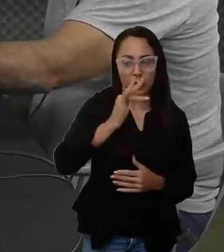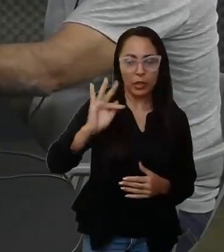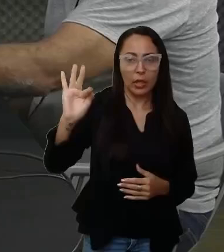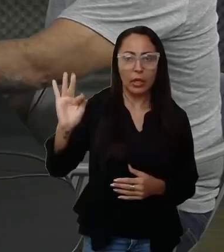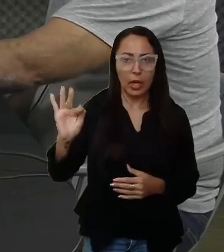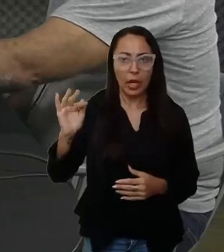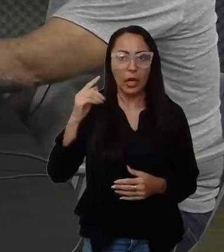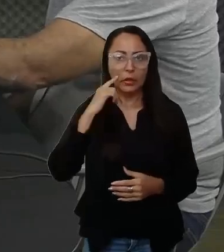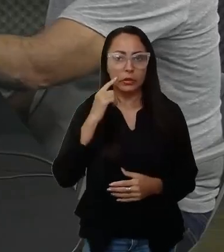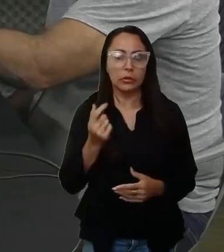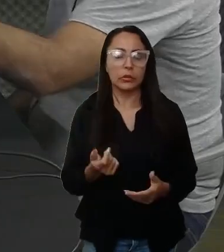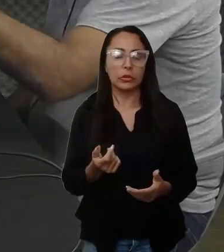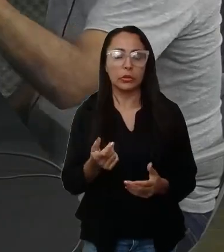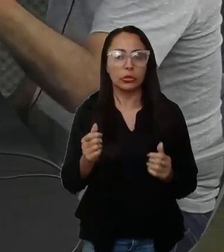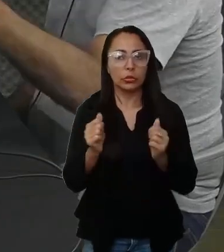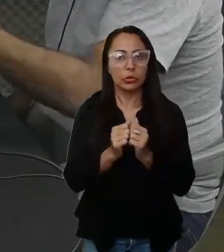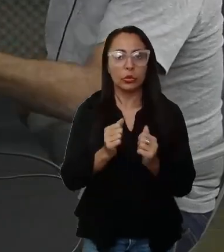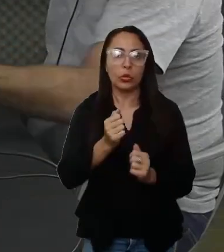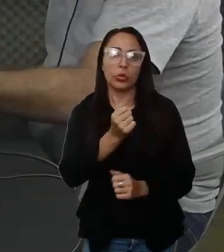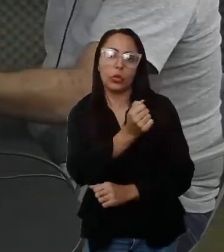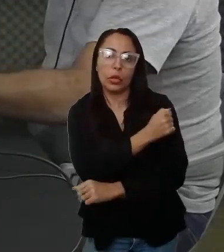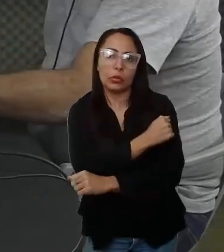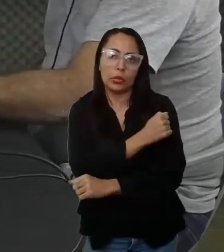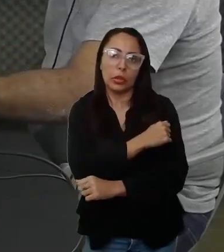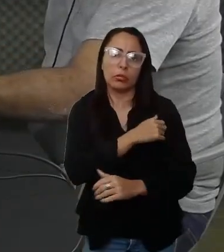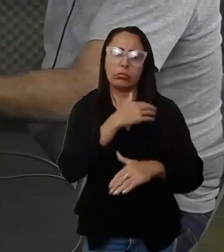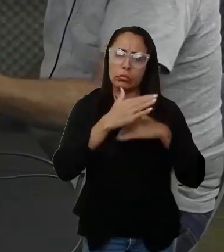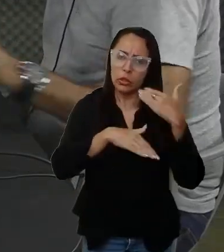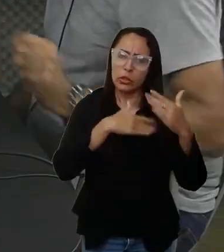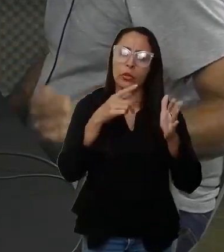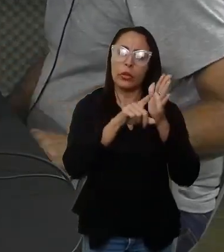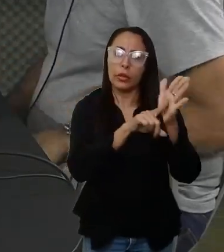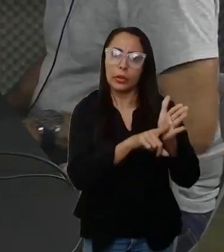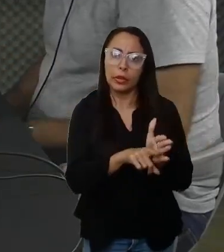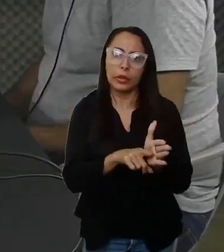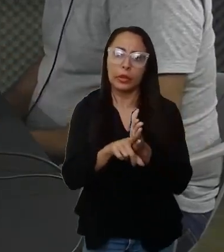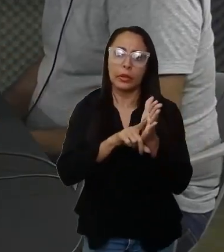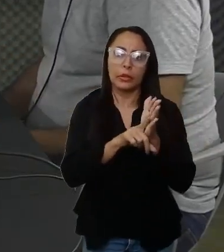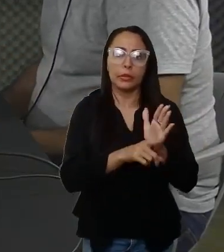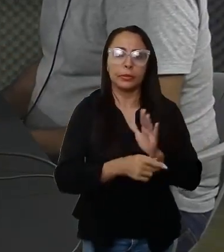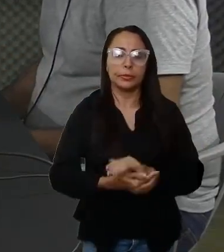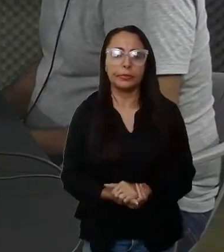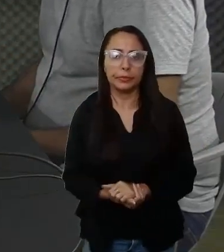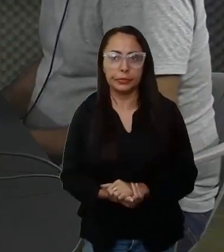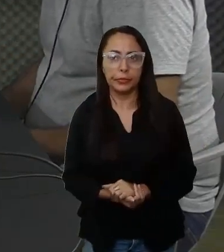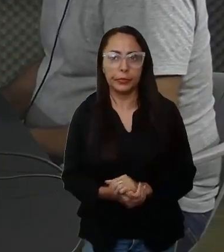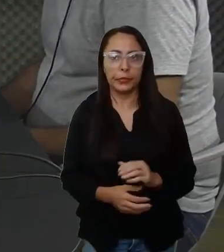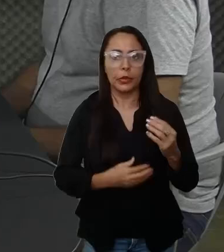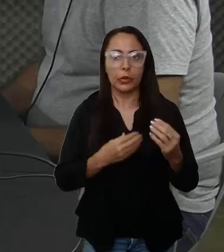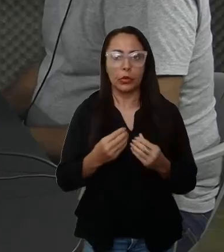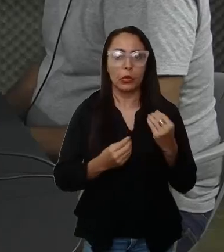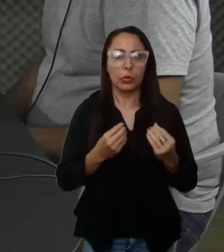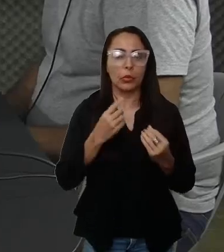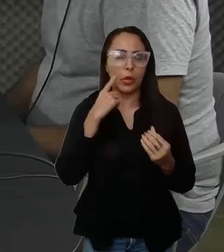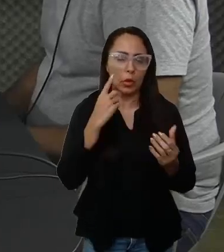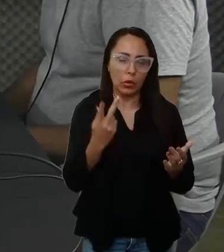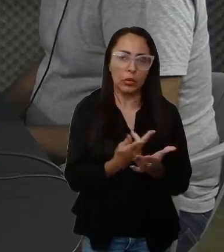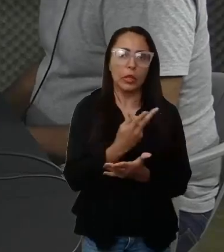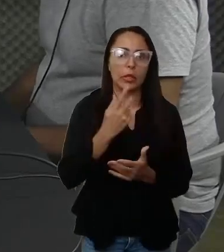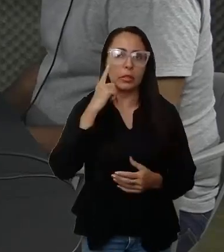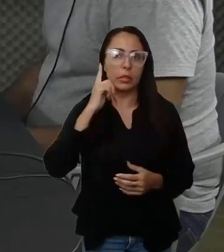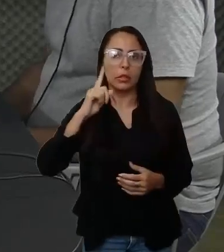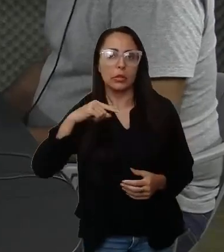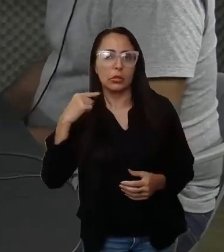que assim a gente consiga, junto com o alunado, desenvolver pesquisas, não é? de como mitigar essas ações no